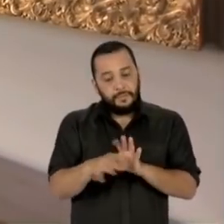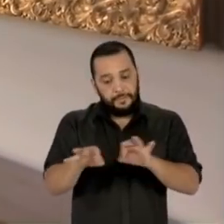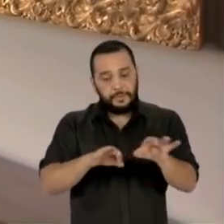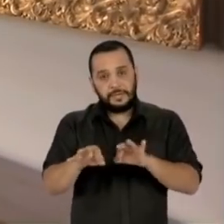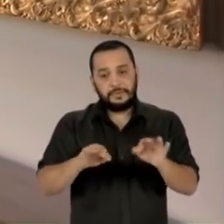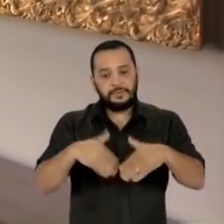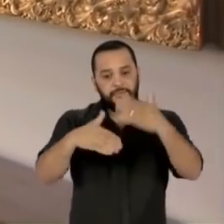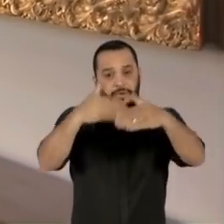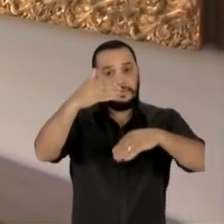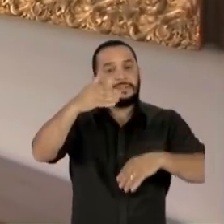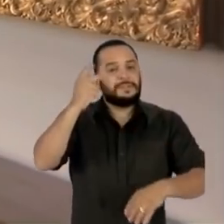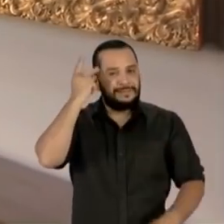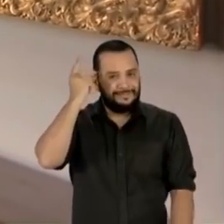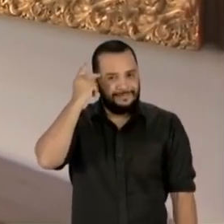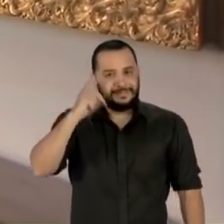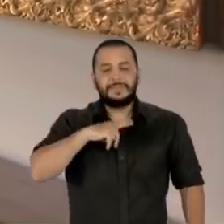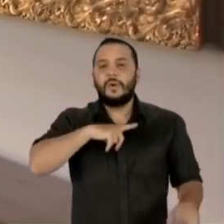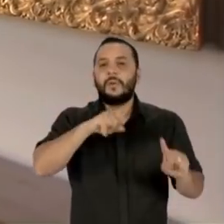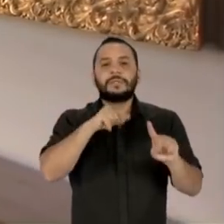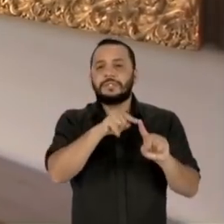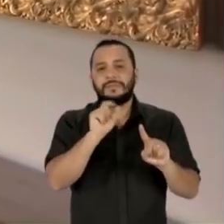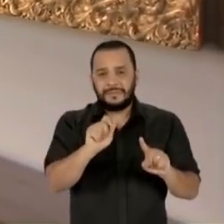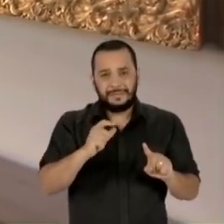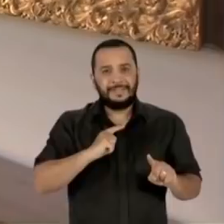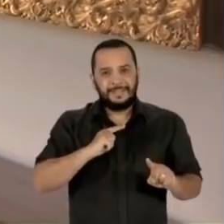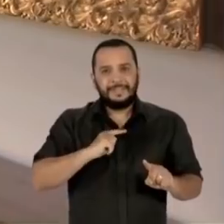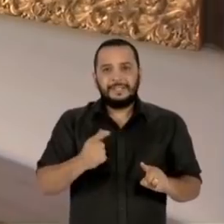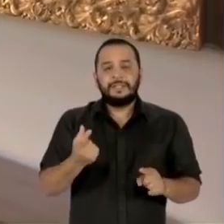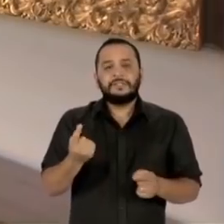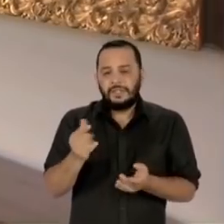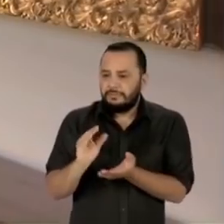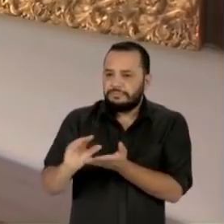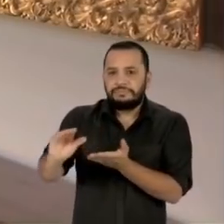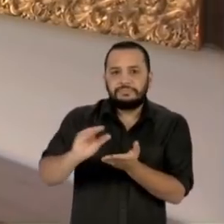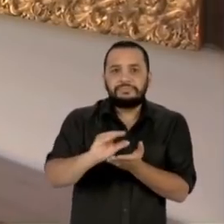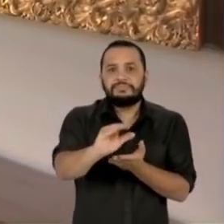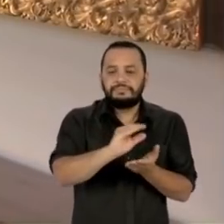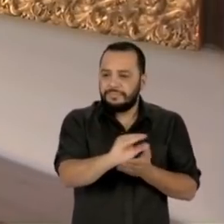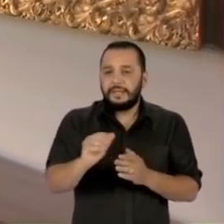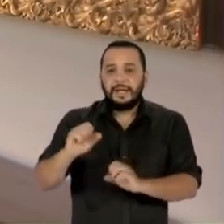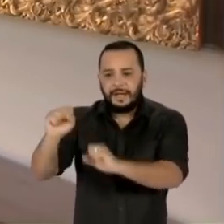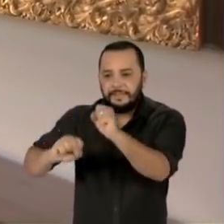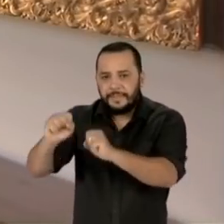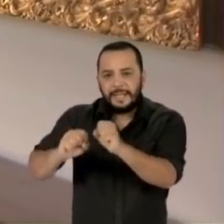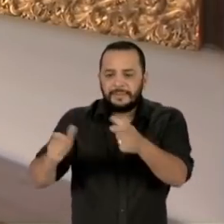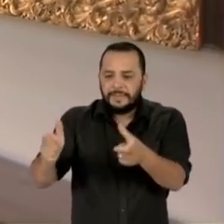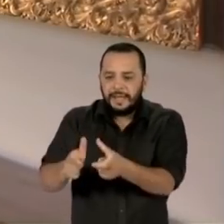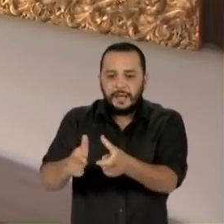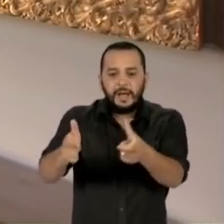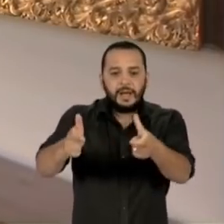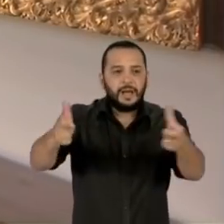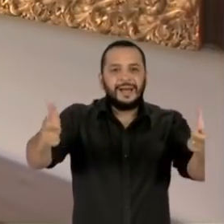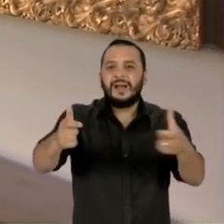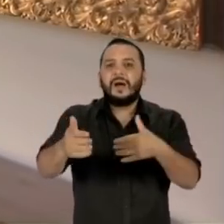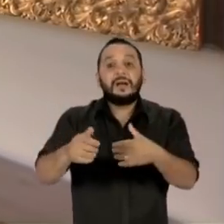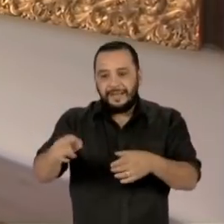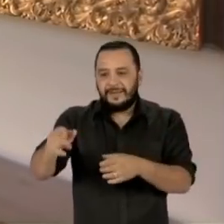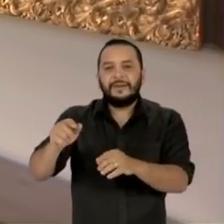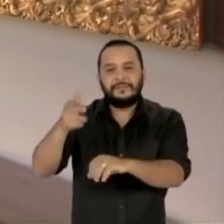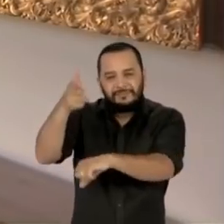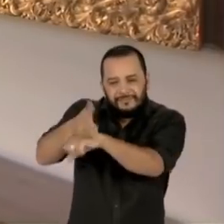programa desenvolve são paulo que tem como objetivo oferecer financiamento para micro pequenas e médias empresas como